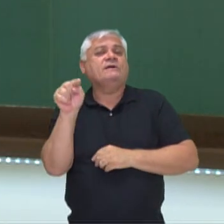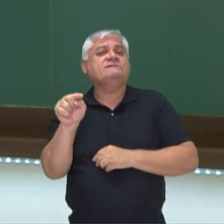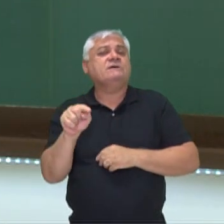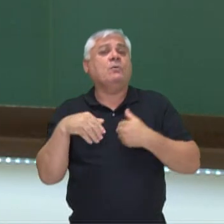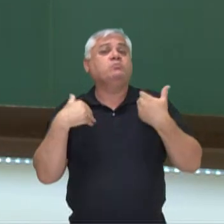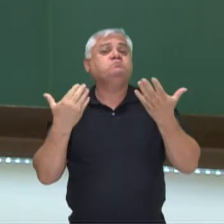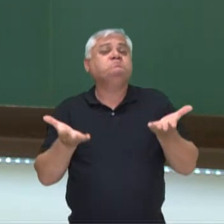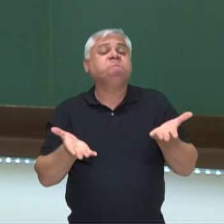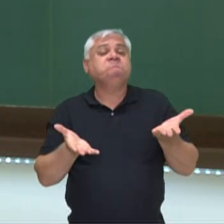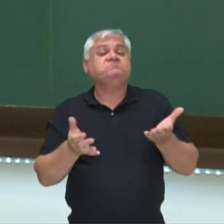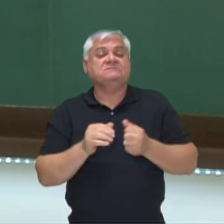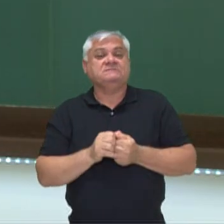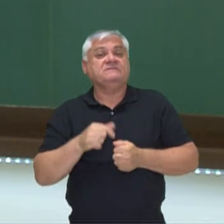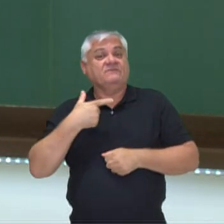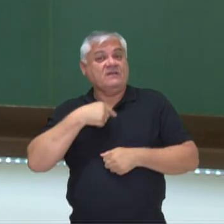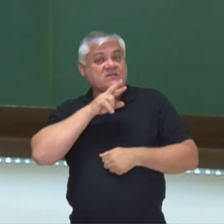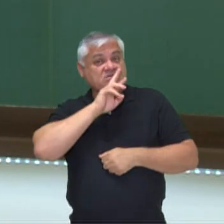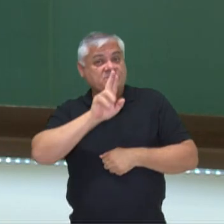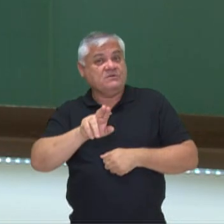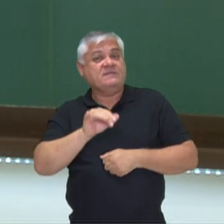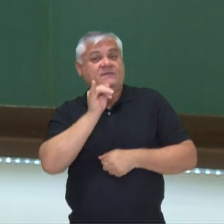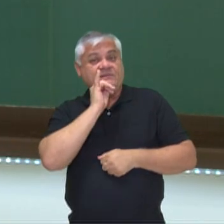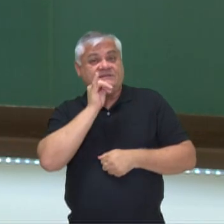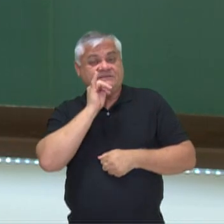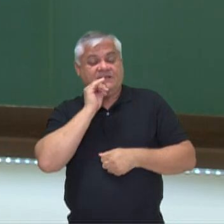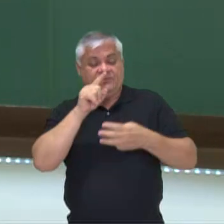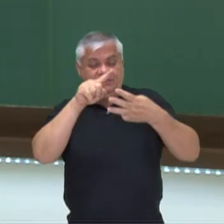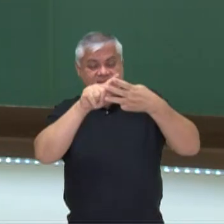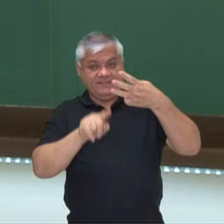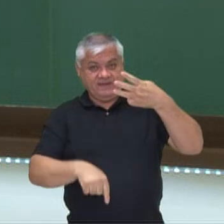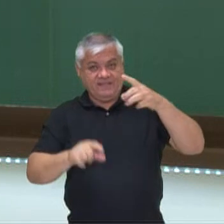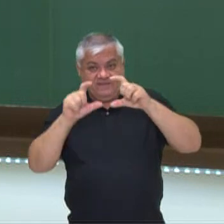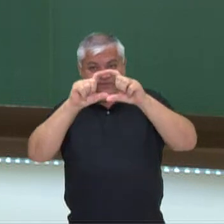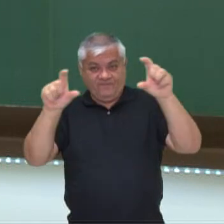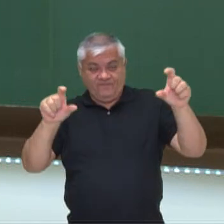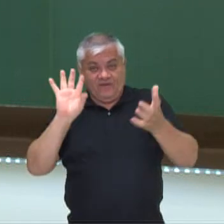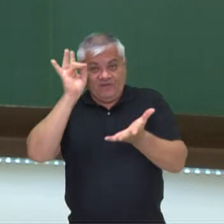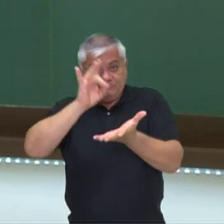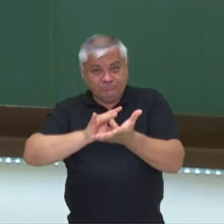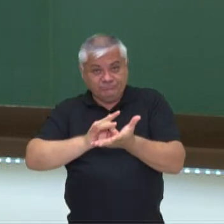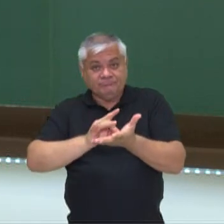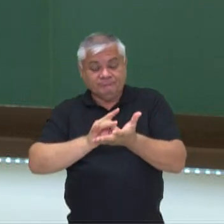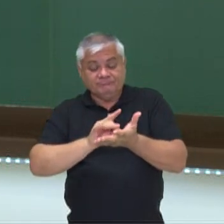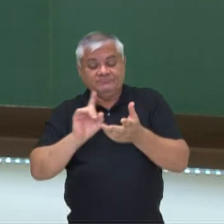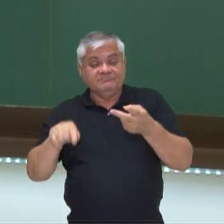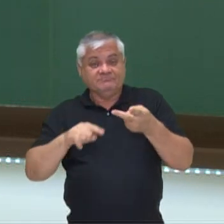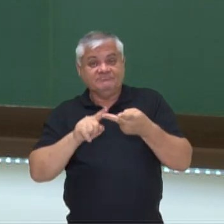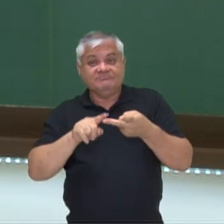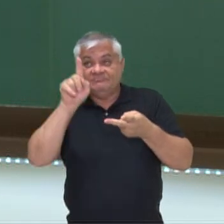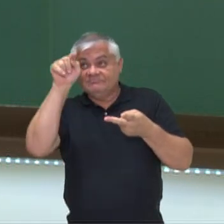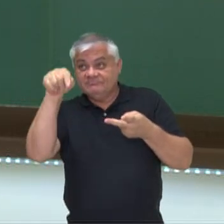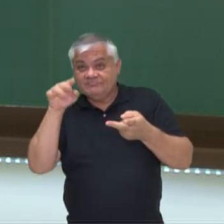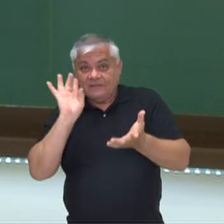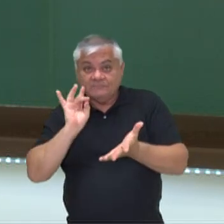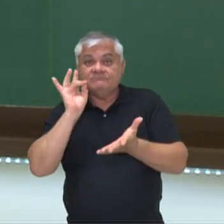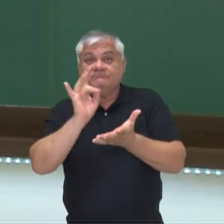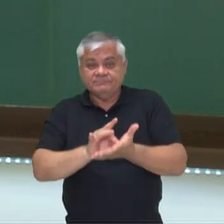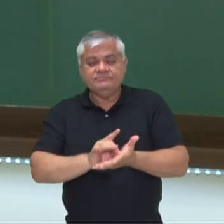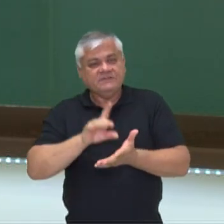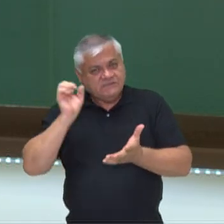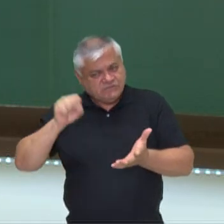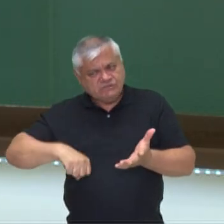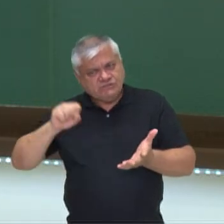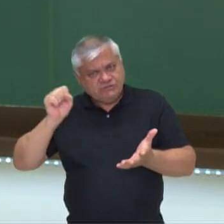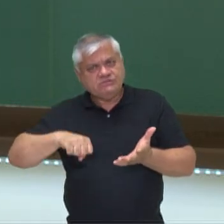vai responder pegando um exemplo de frase afirmativa, em que você está